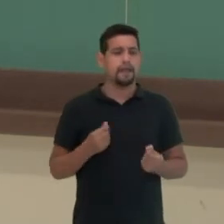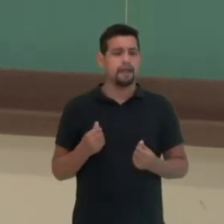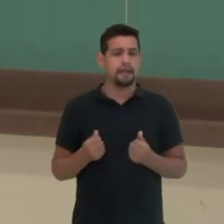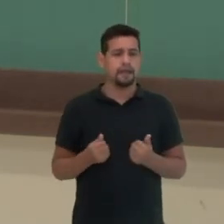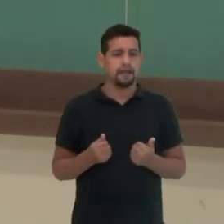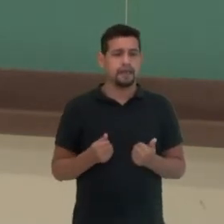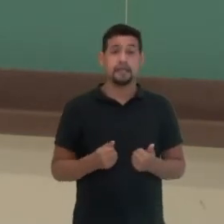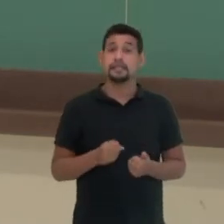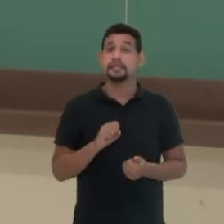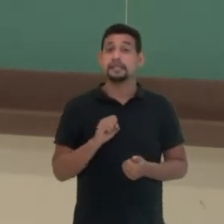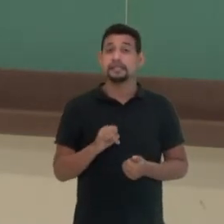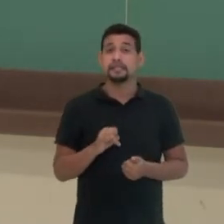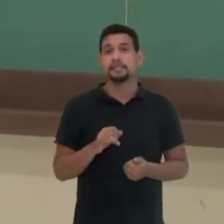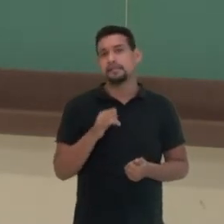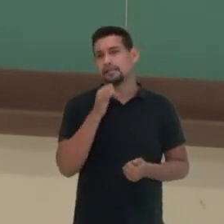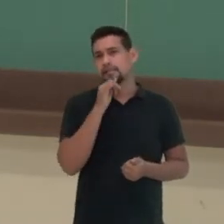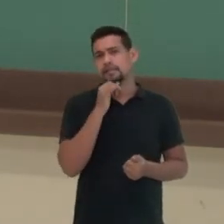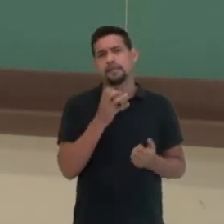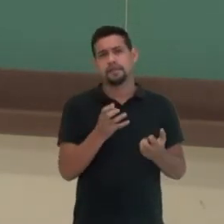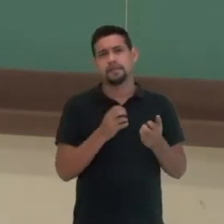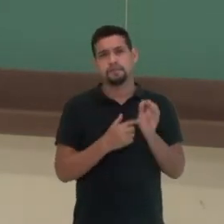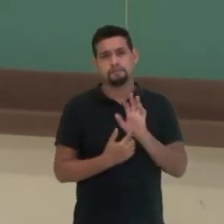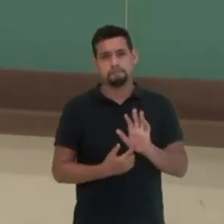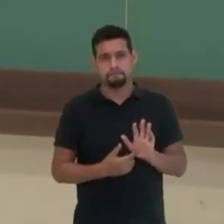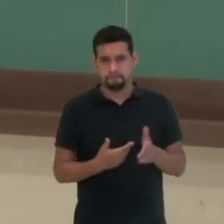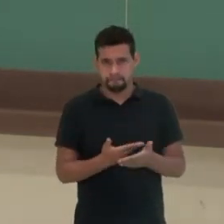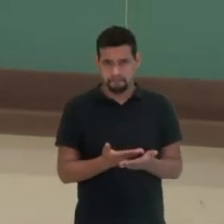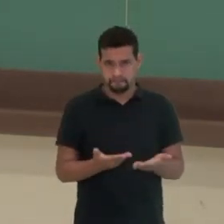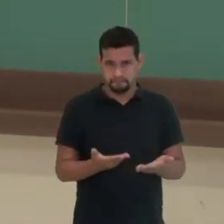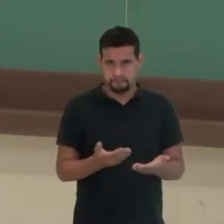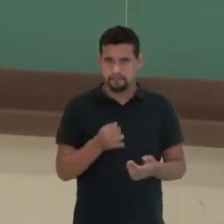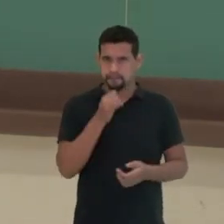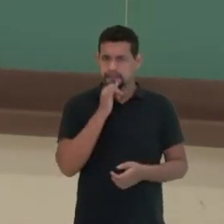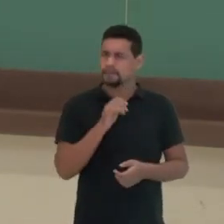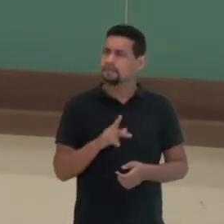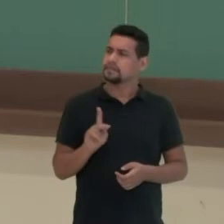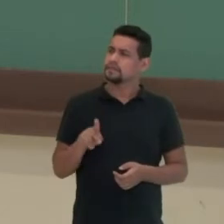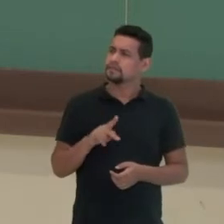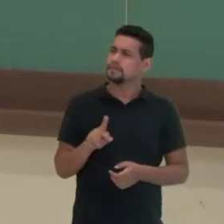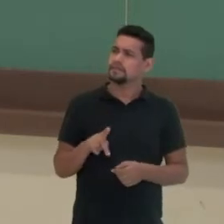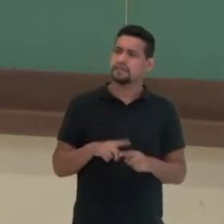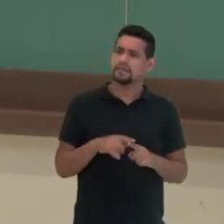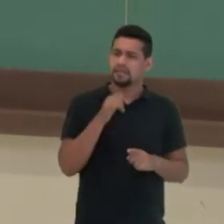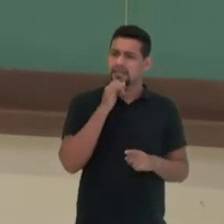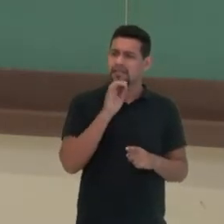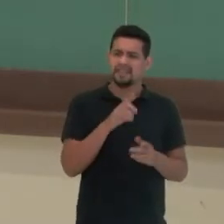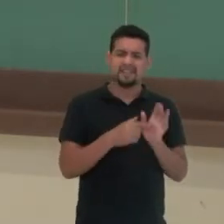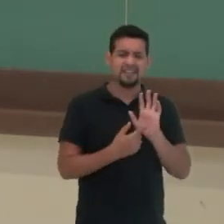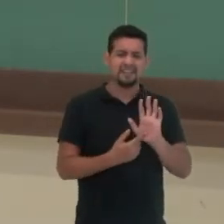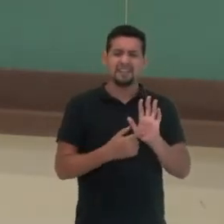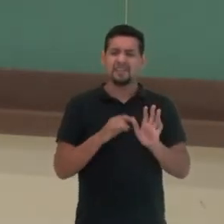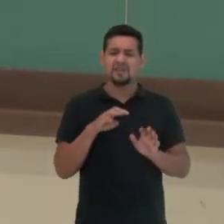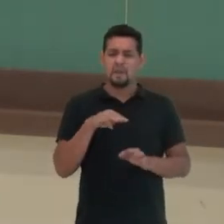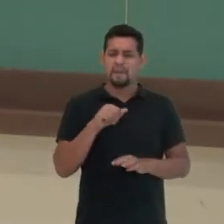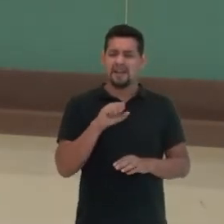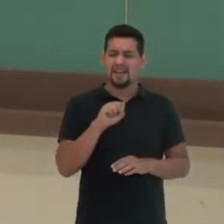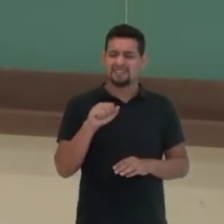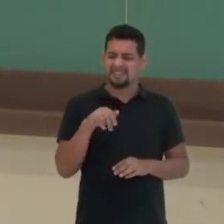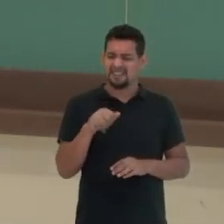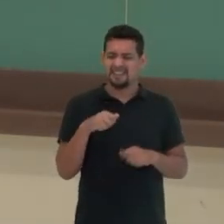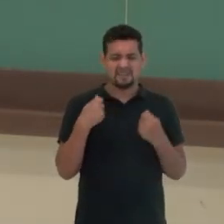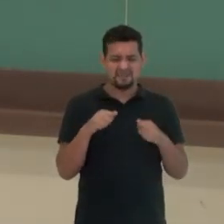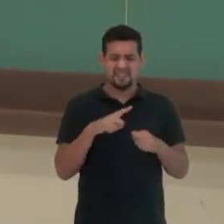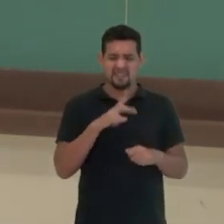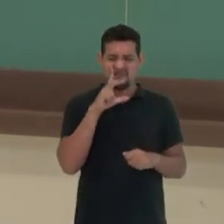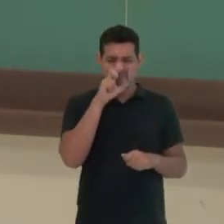Se estiver, olha aqui, ó, quero contar para você aqui, ó. Professora, mas você está mostrando uma maçaneta, precisa ali de aplicar